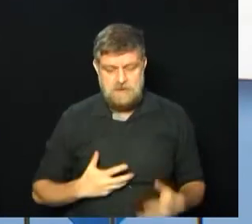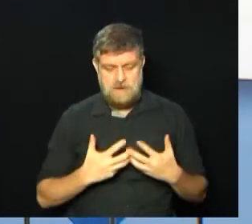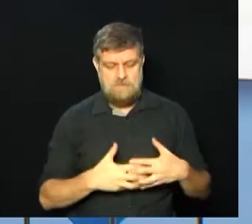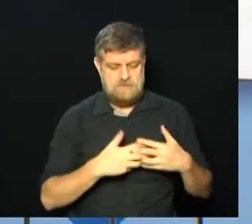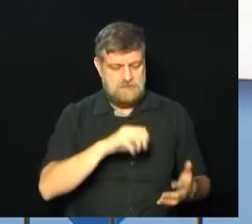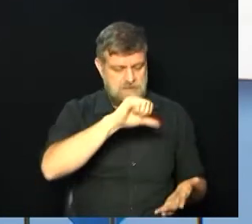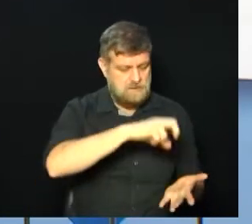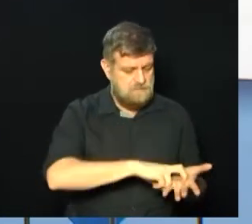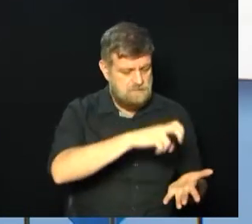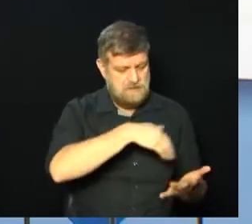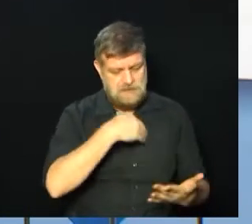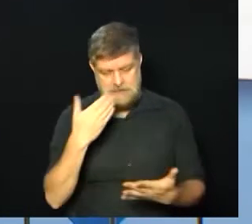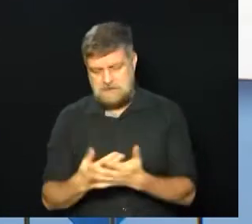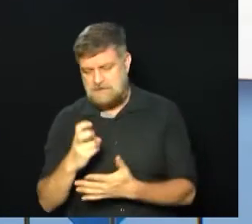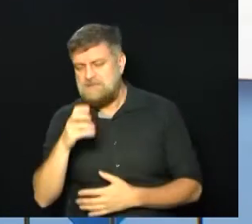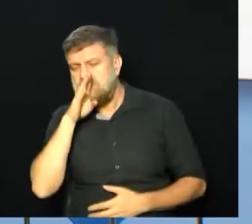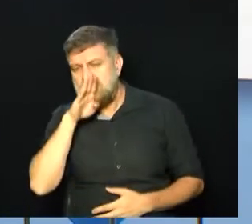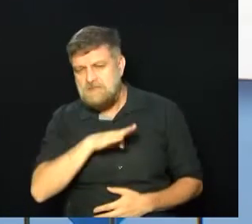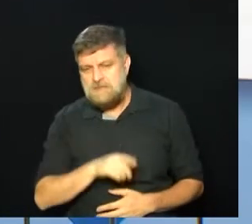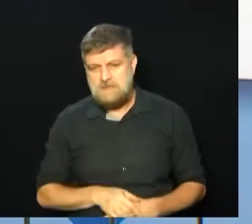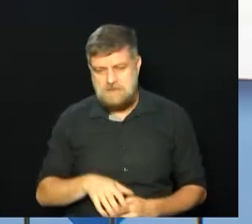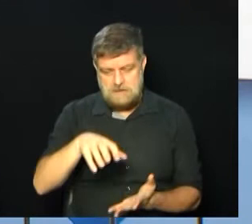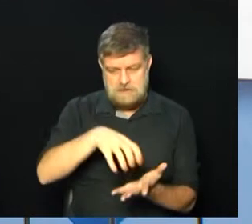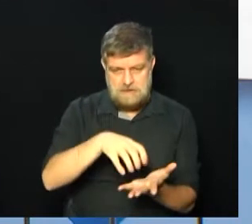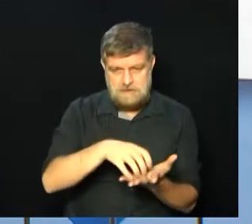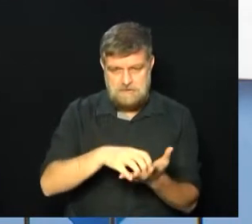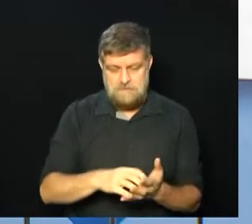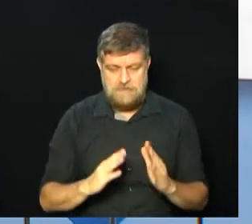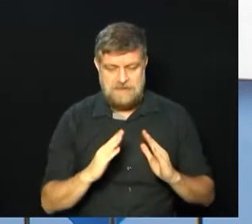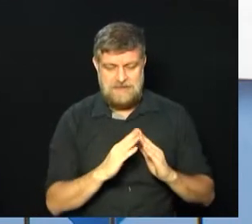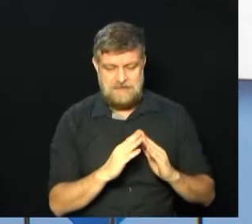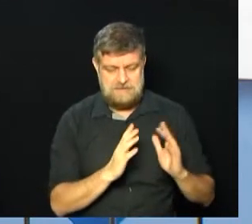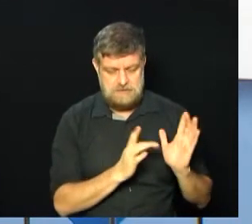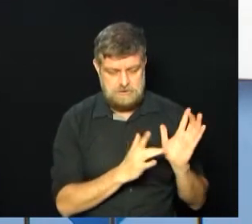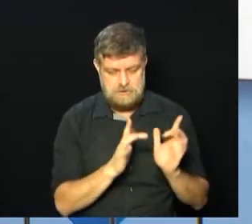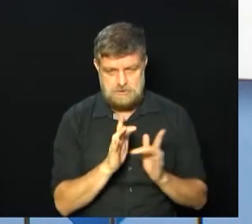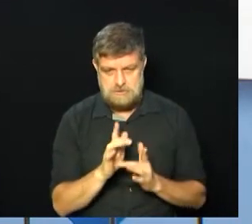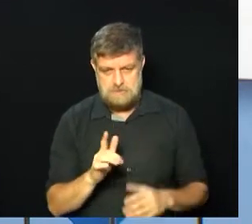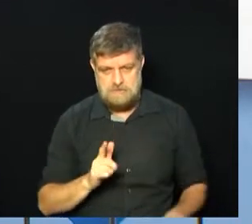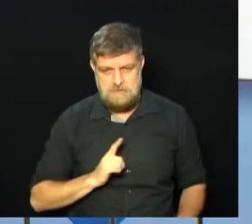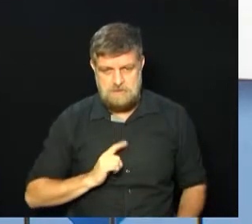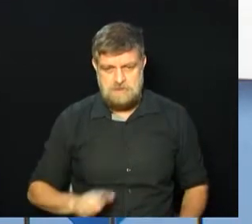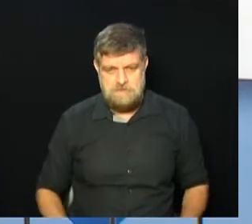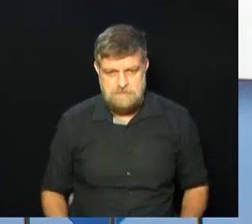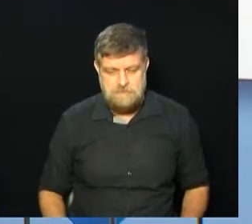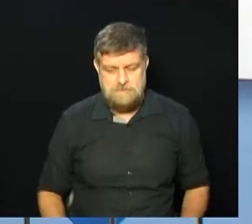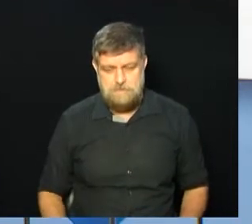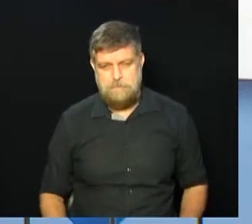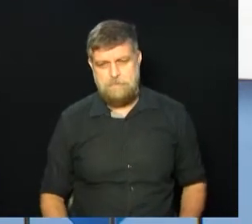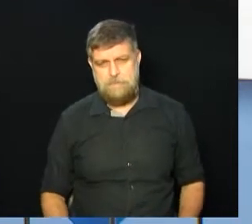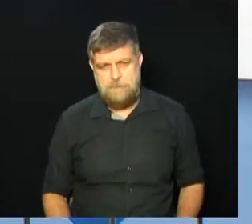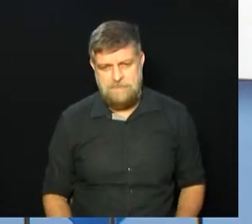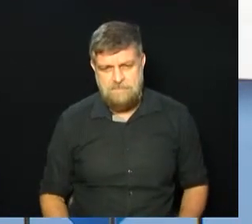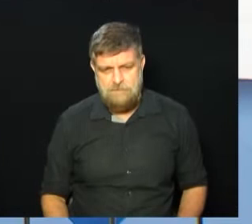e sempre das nove horas da manhã às 5:00 da tarde na unidade da casa de Jesus que fica na Rua João Alves dos Santos